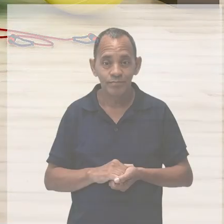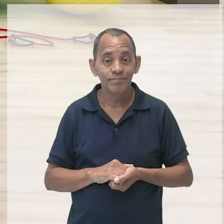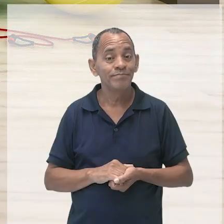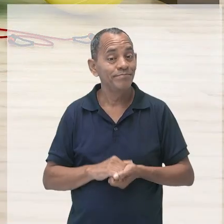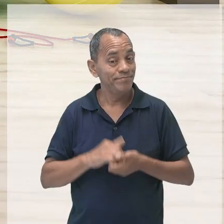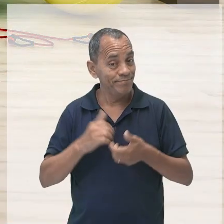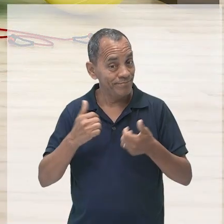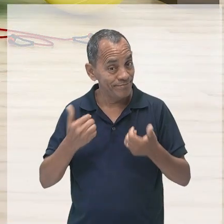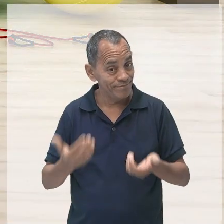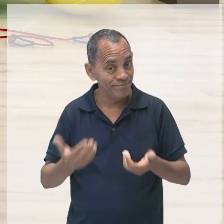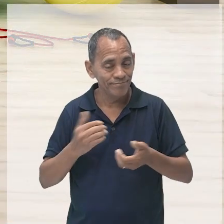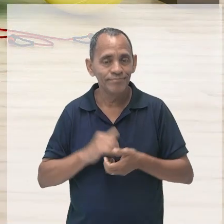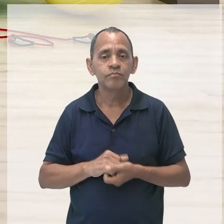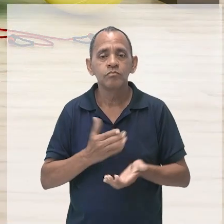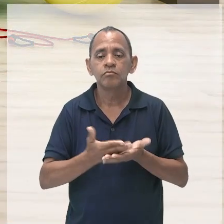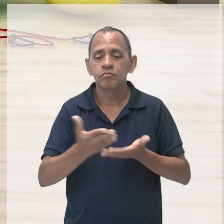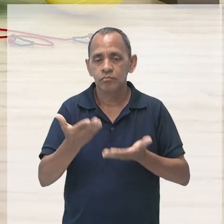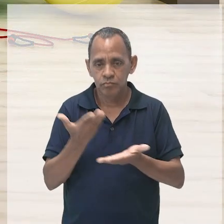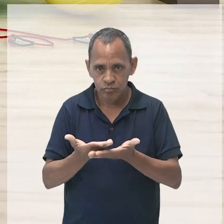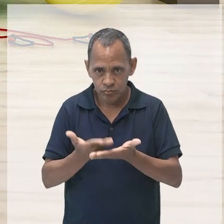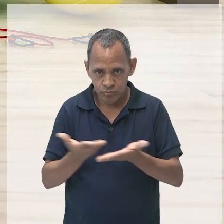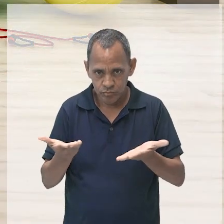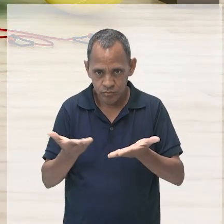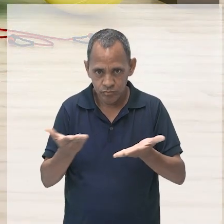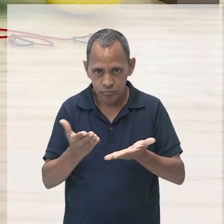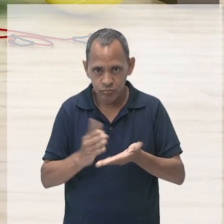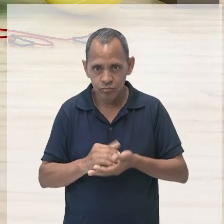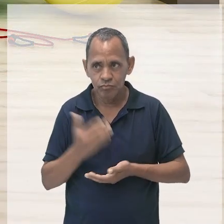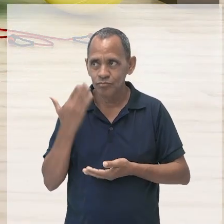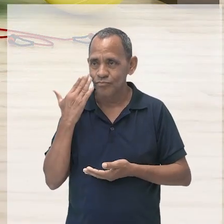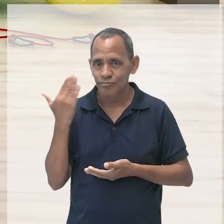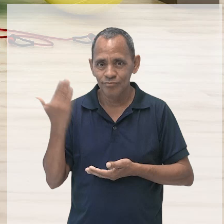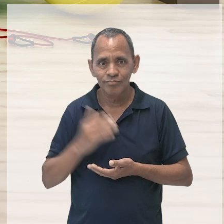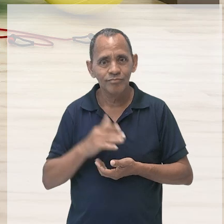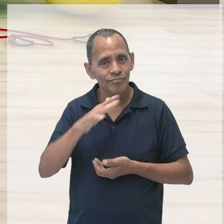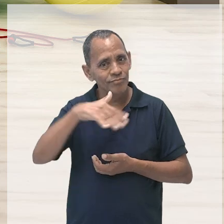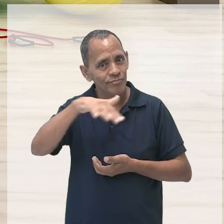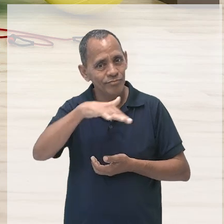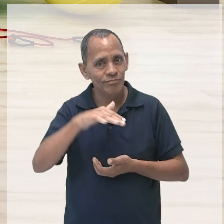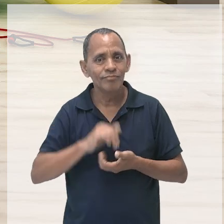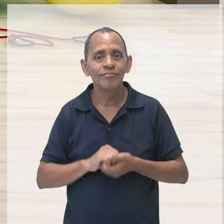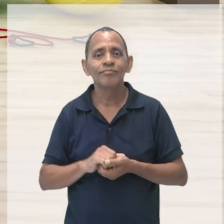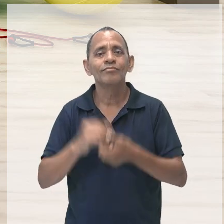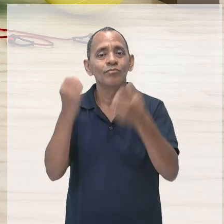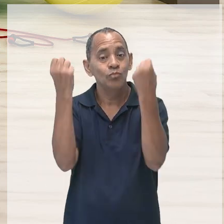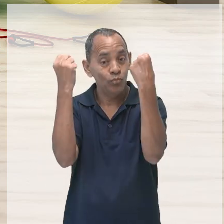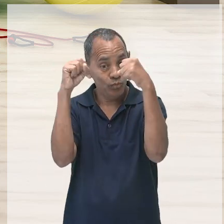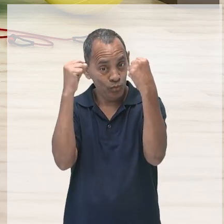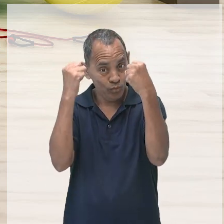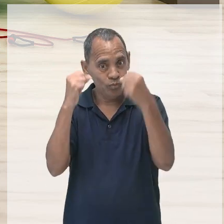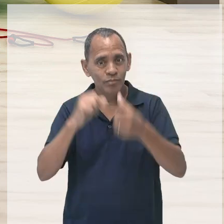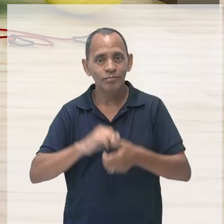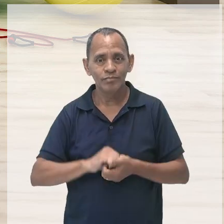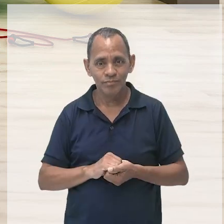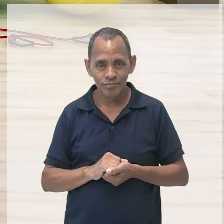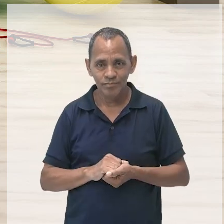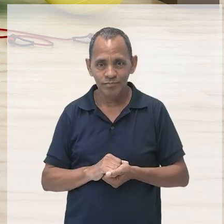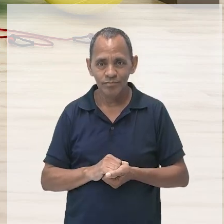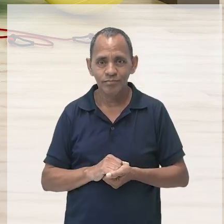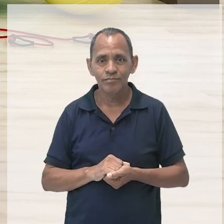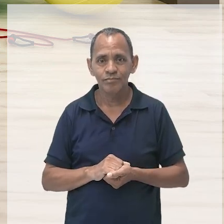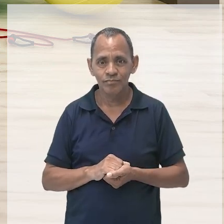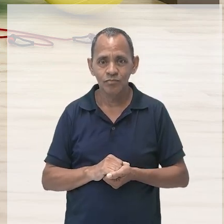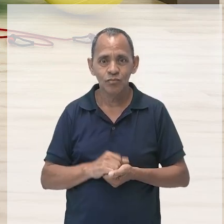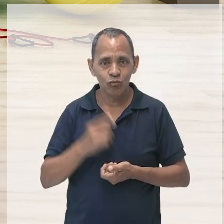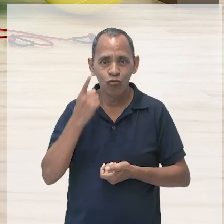Muito bem, então iniciamos a nossa aula nesse ambiente aqui de ginástica, né? Como a gente já viu logo no